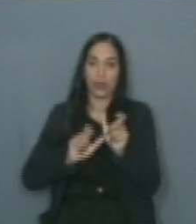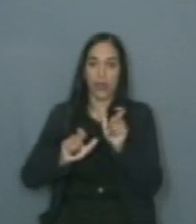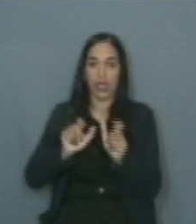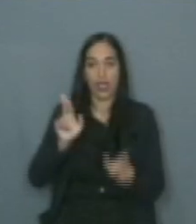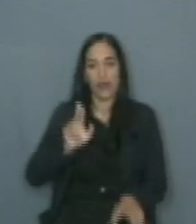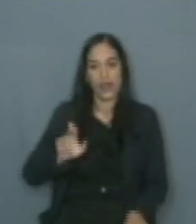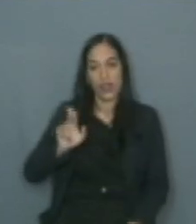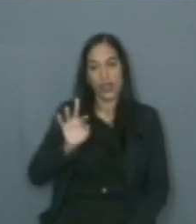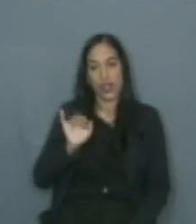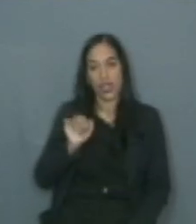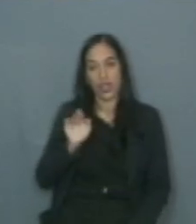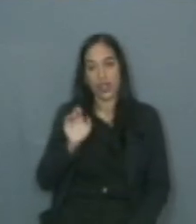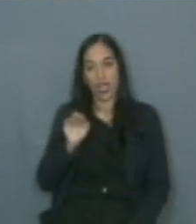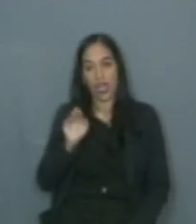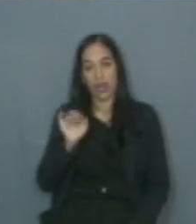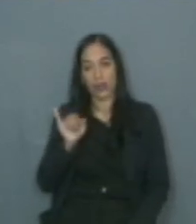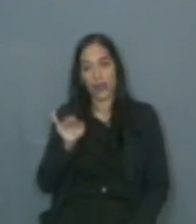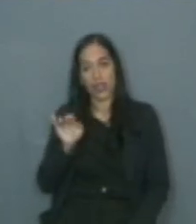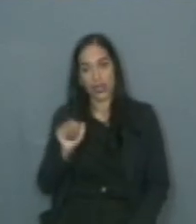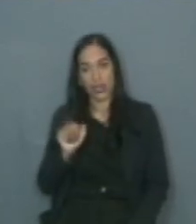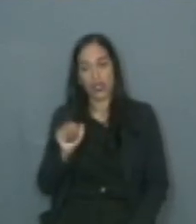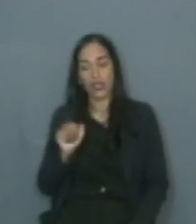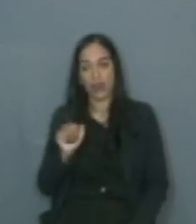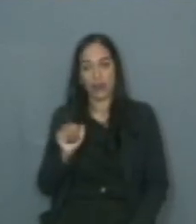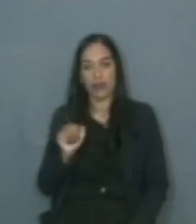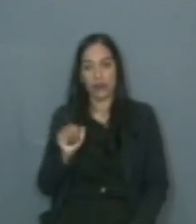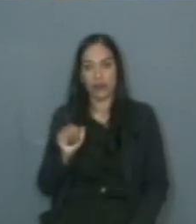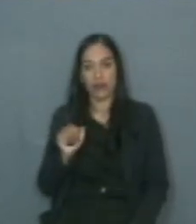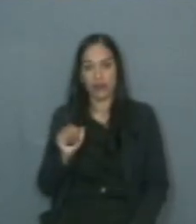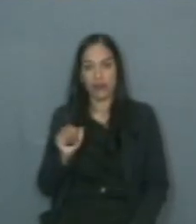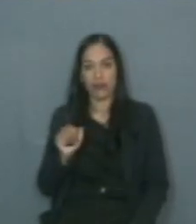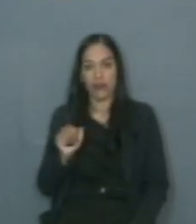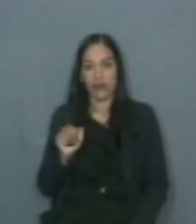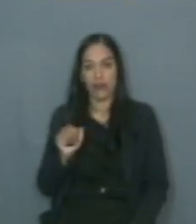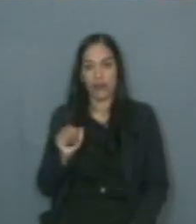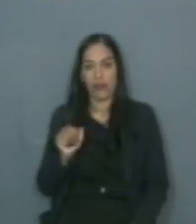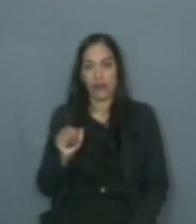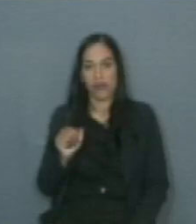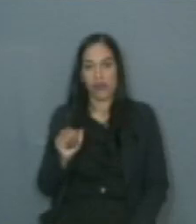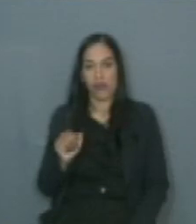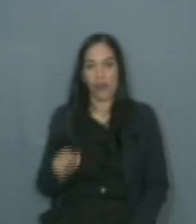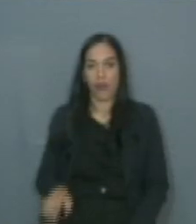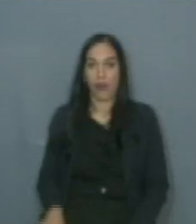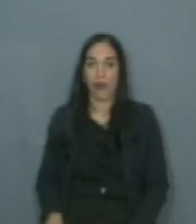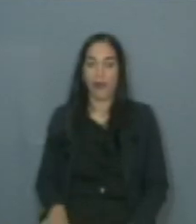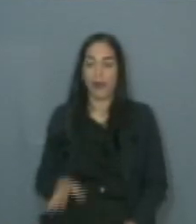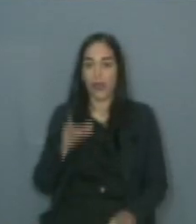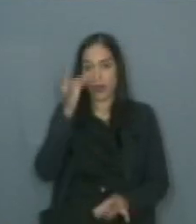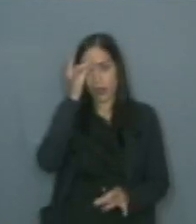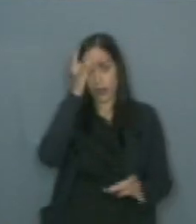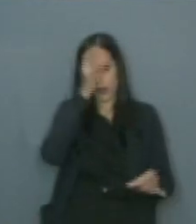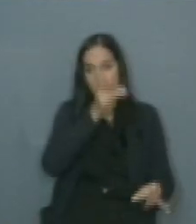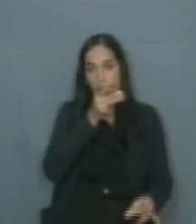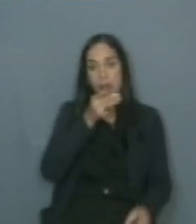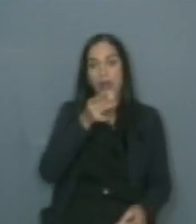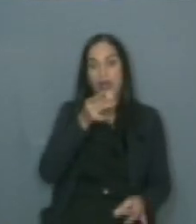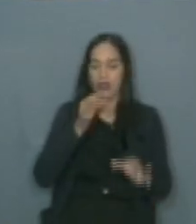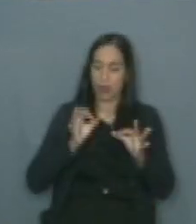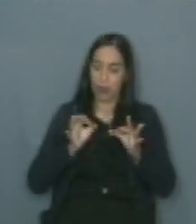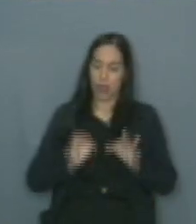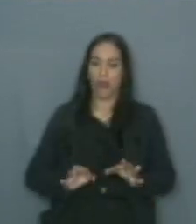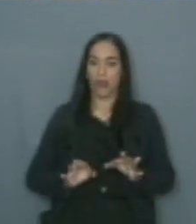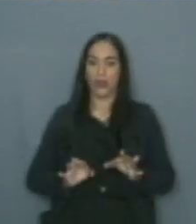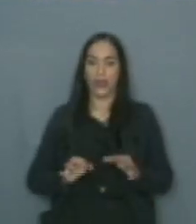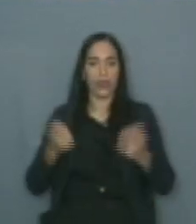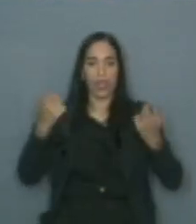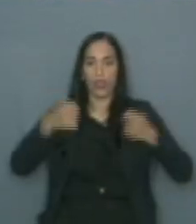pelo vereador Tiago Medina, dos anais desta casa, e também para que se coloque de uma maneira mais diplomática aqui, para que a gente